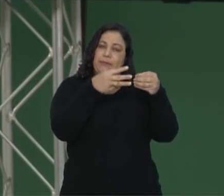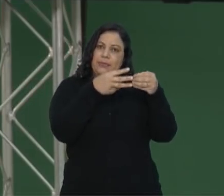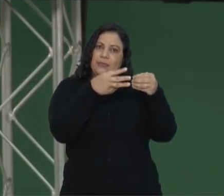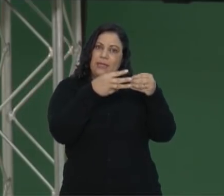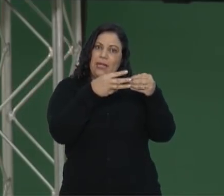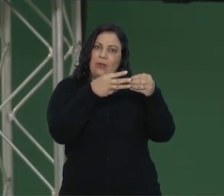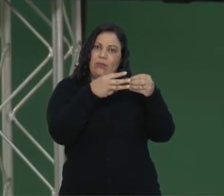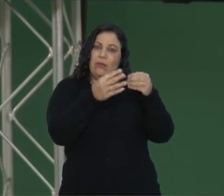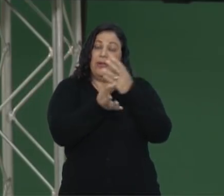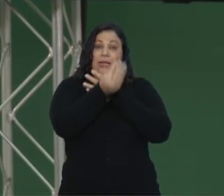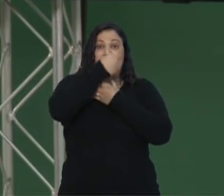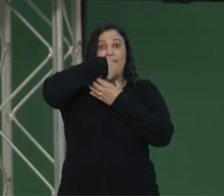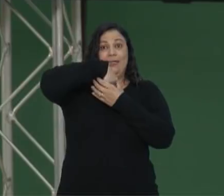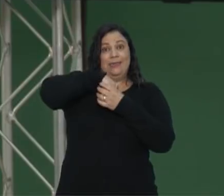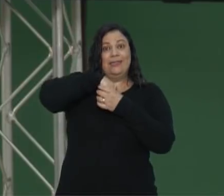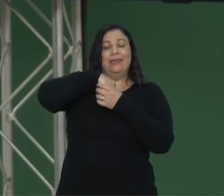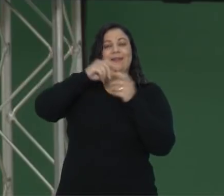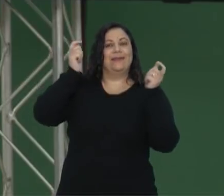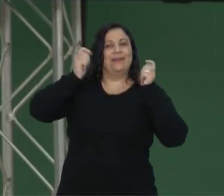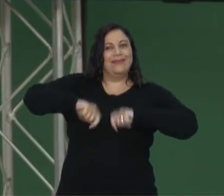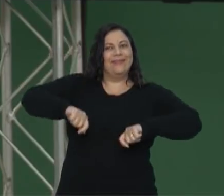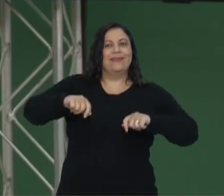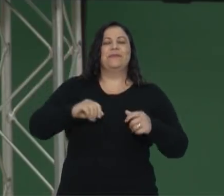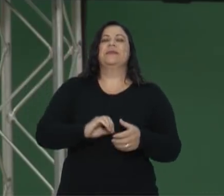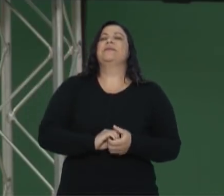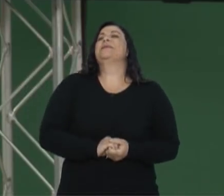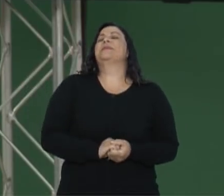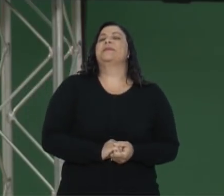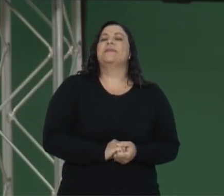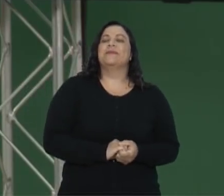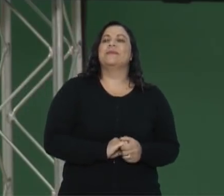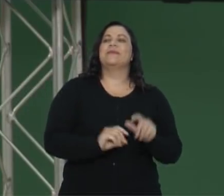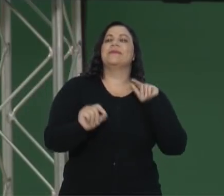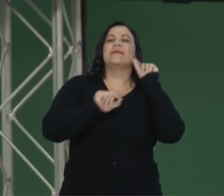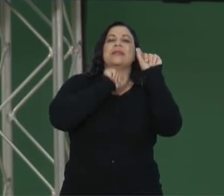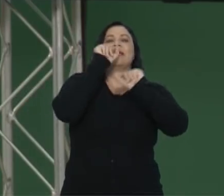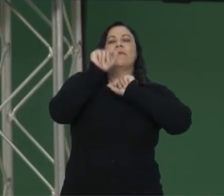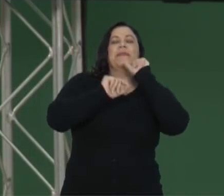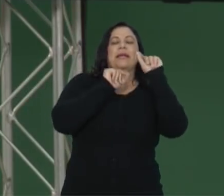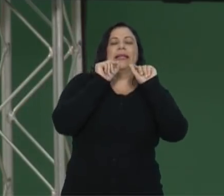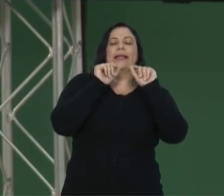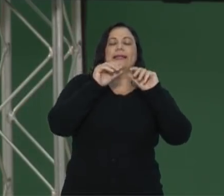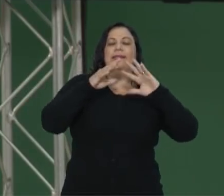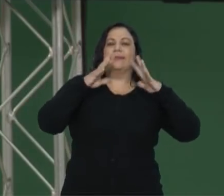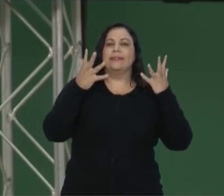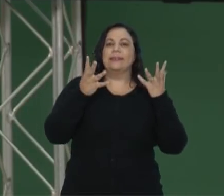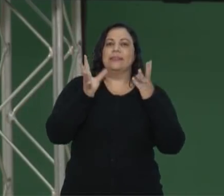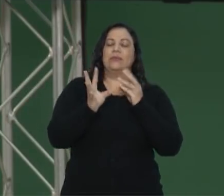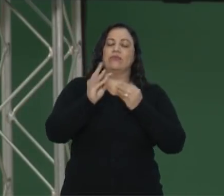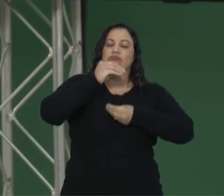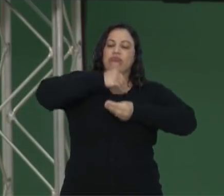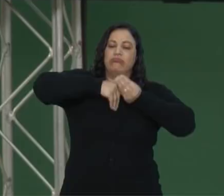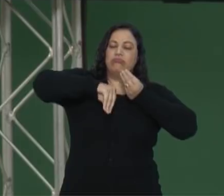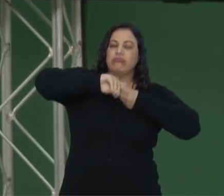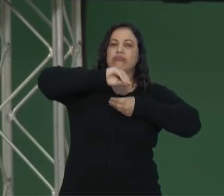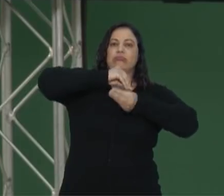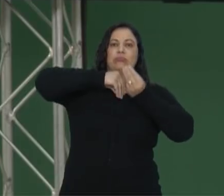estrutura chamada cloroplasto. Dentro desse cloroplasto, essas substâncias,